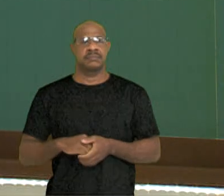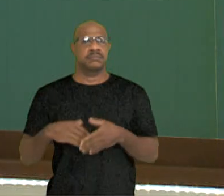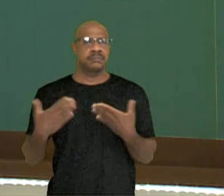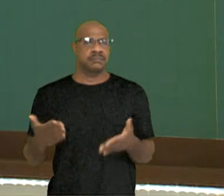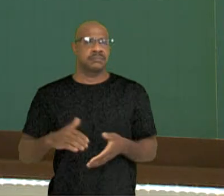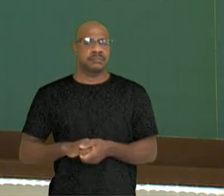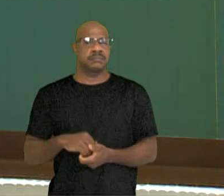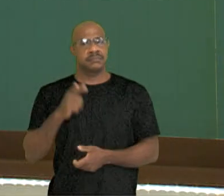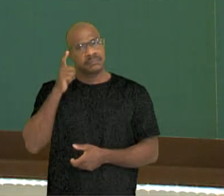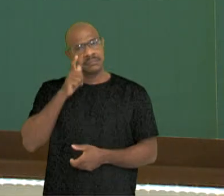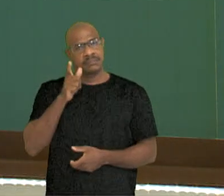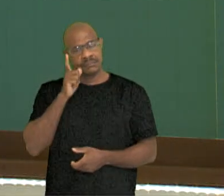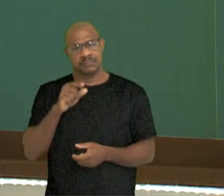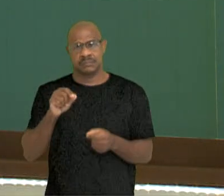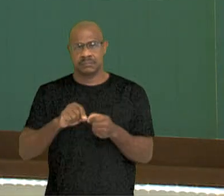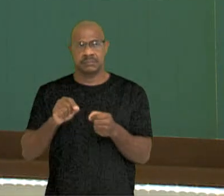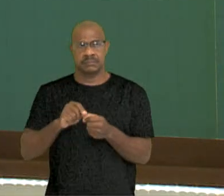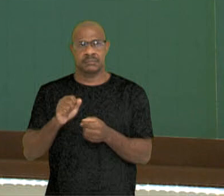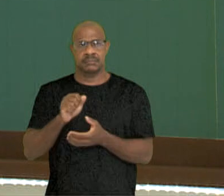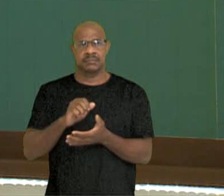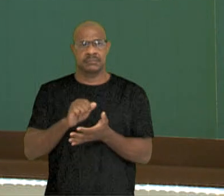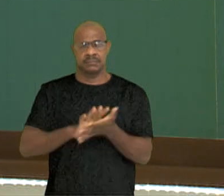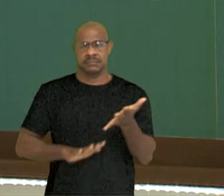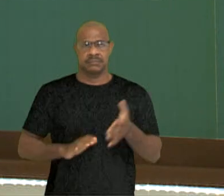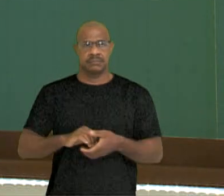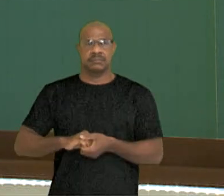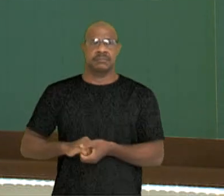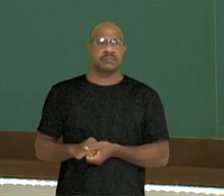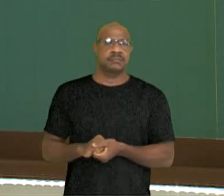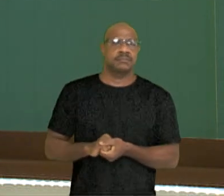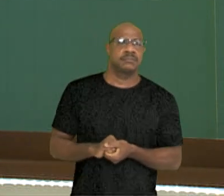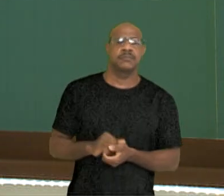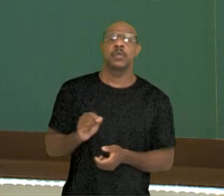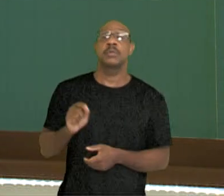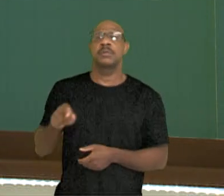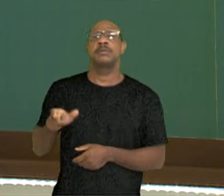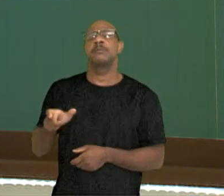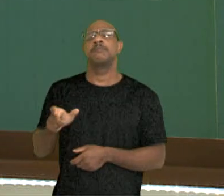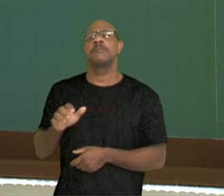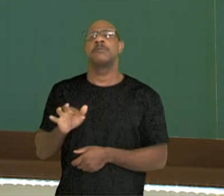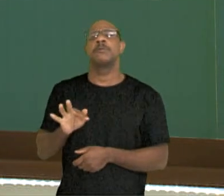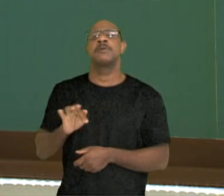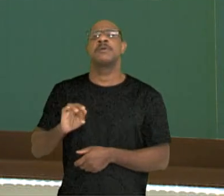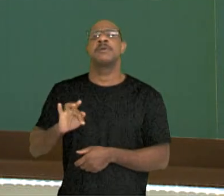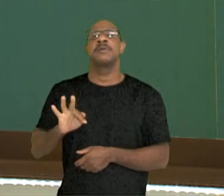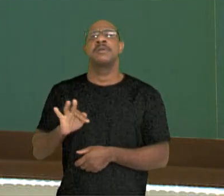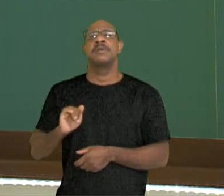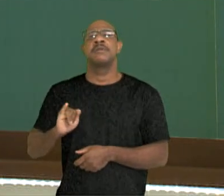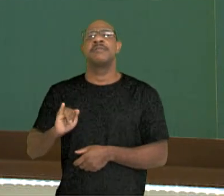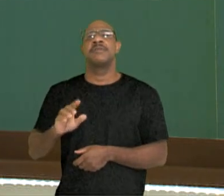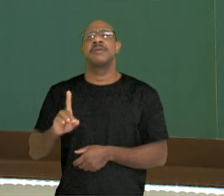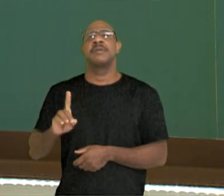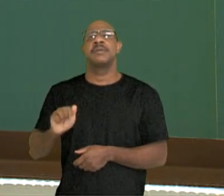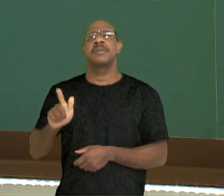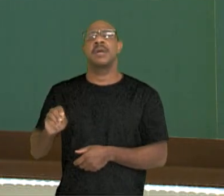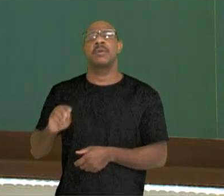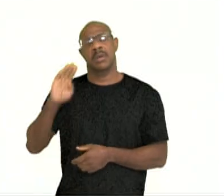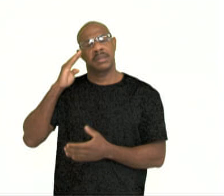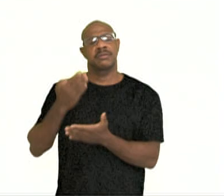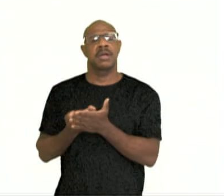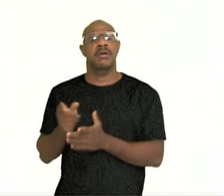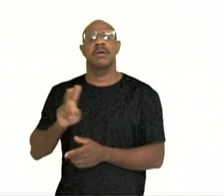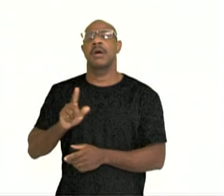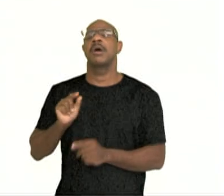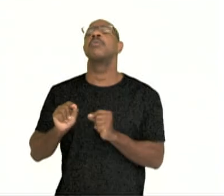Então, conseguiu resolver as questões em que o fidalgo não acreditava? Qual é a moral aqui da história nesses versos? O fidalgo